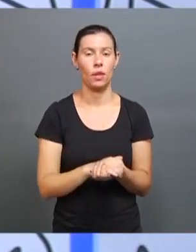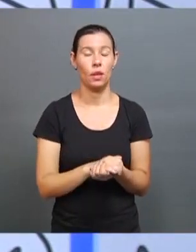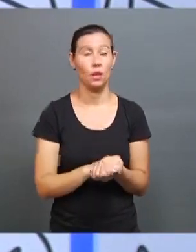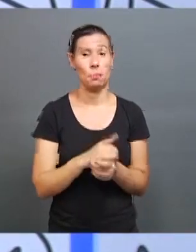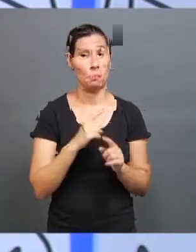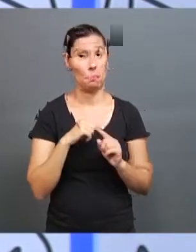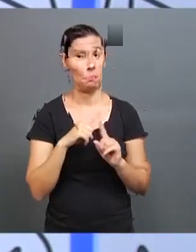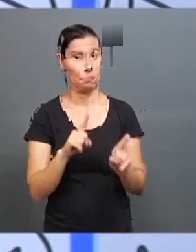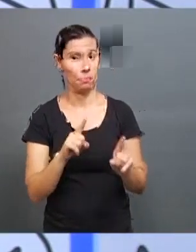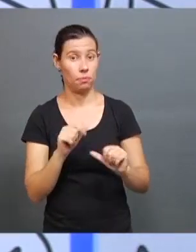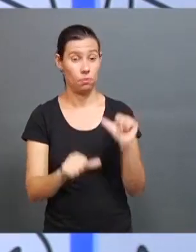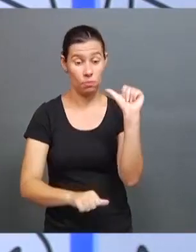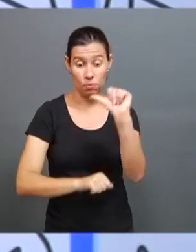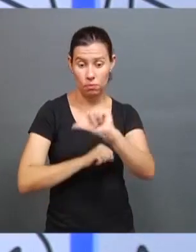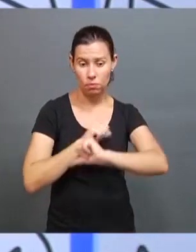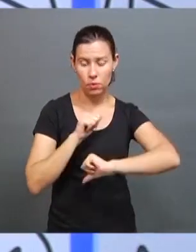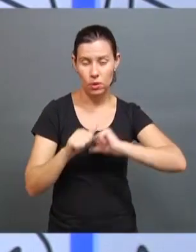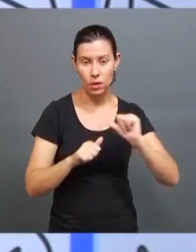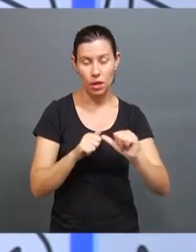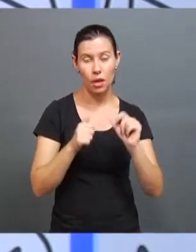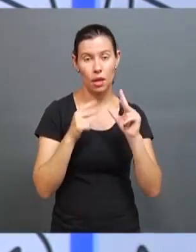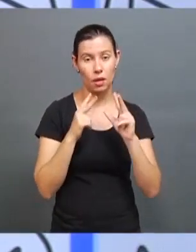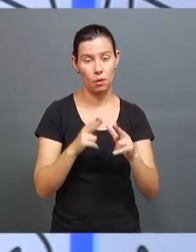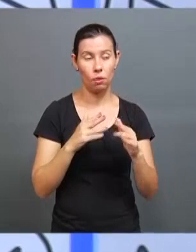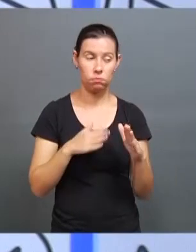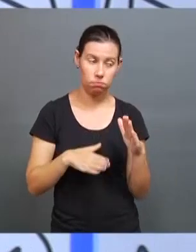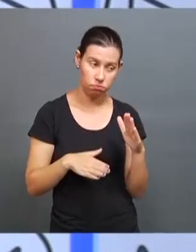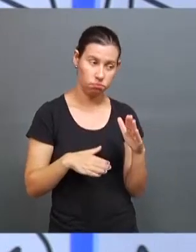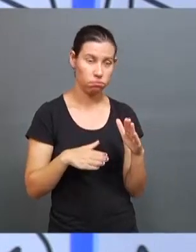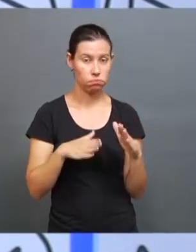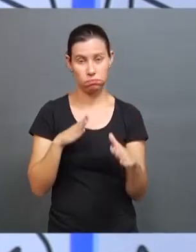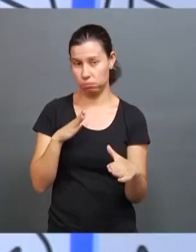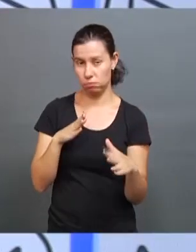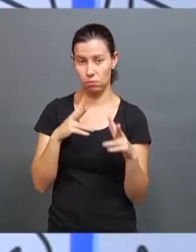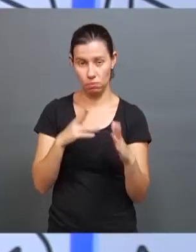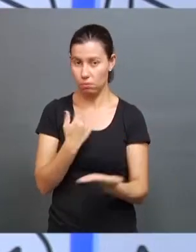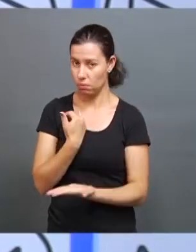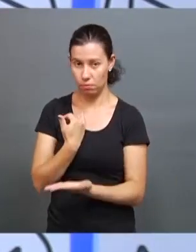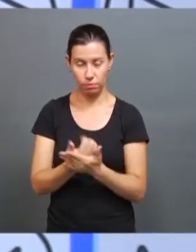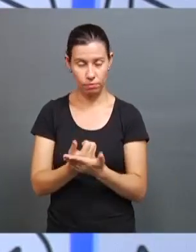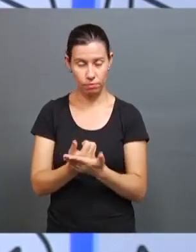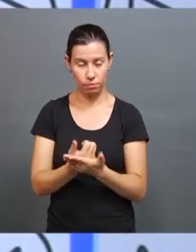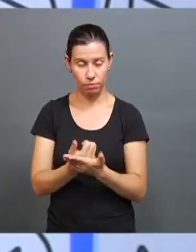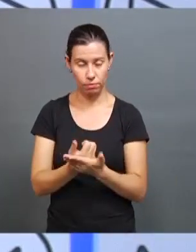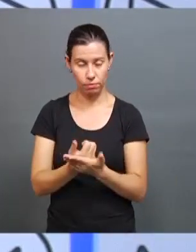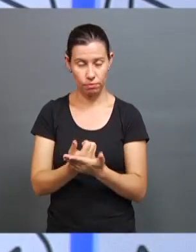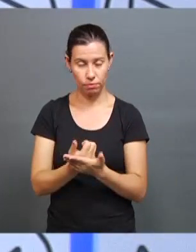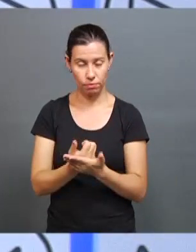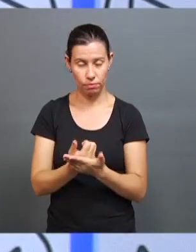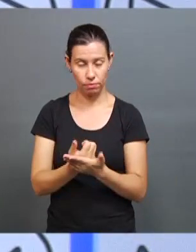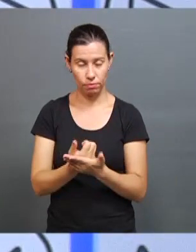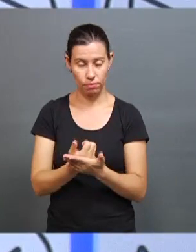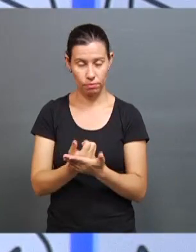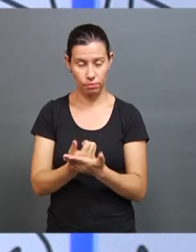nos transformarmos em máquinas assim como esses dispositivos. Nada substitui